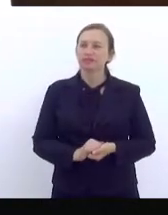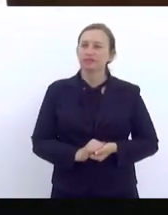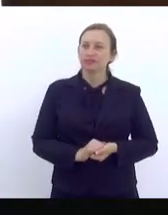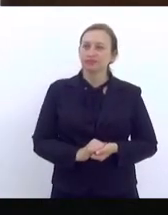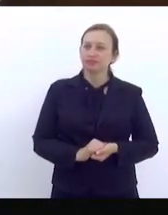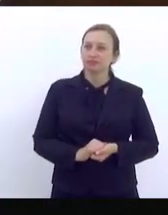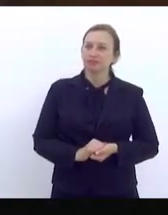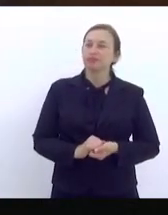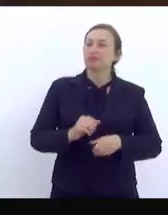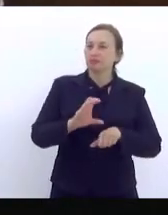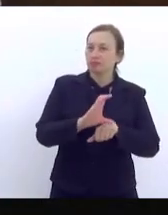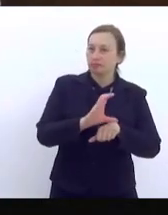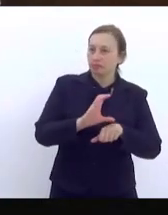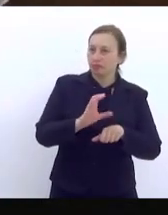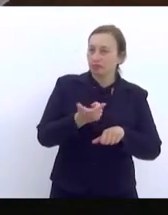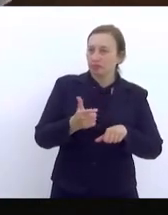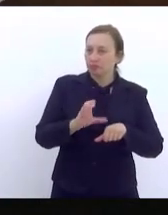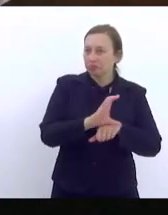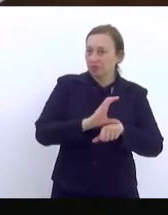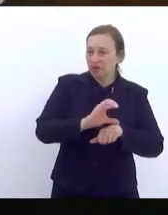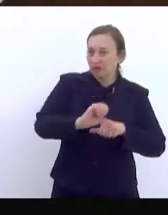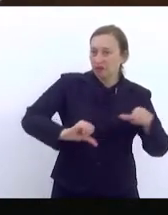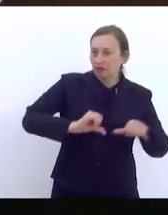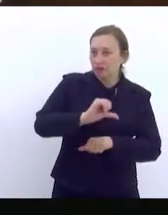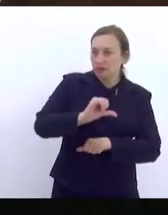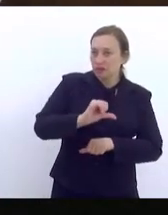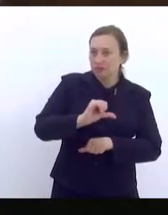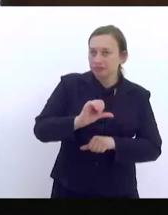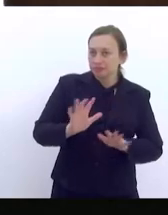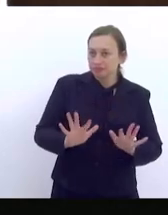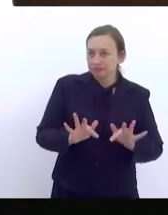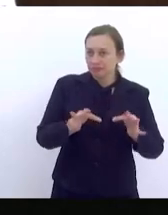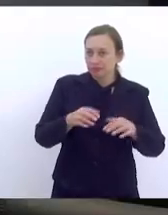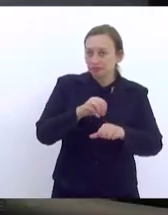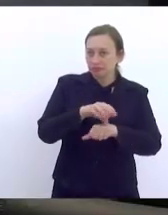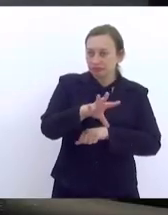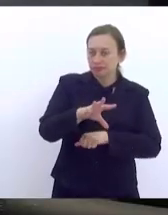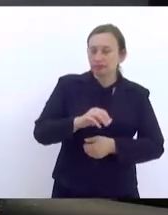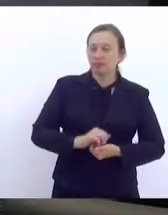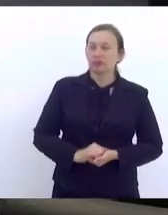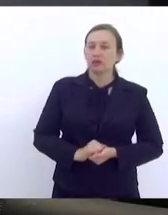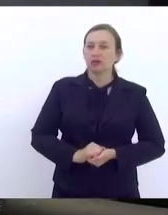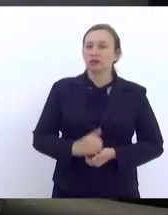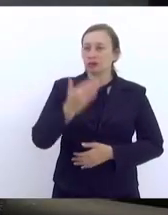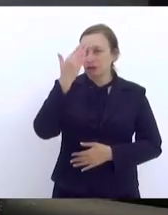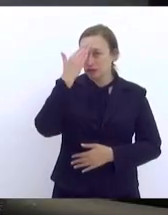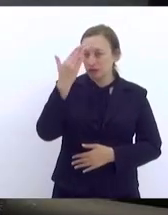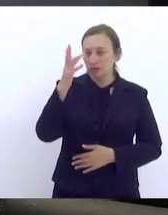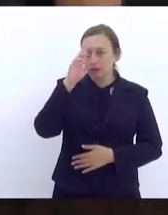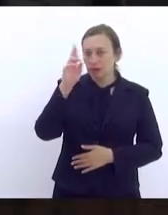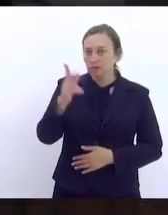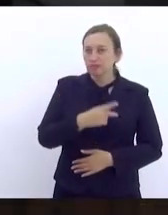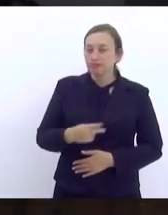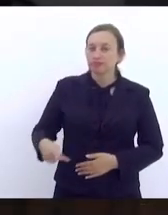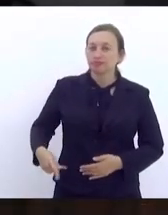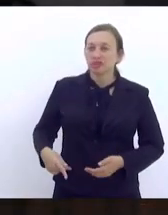pela inconstitucionalidade com a transformação em indicação Obrigado presidente